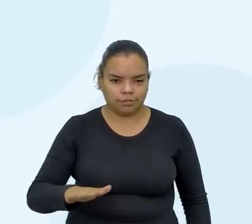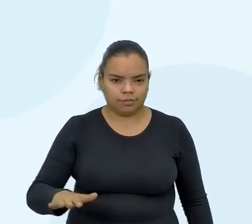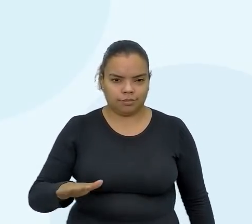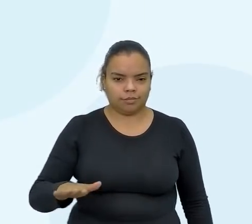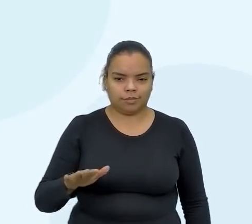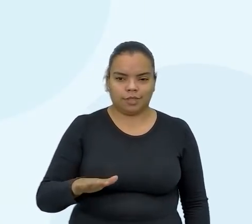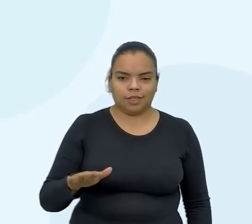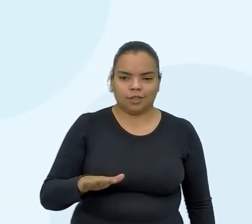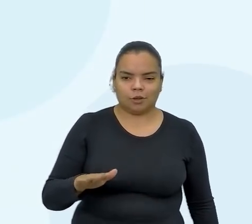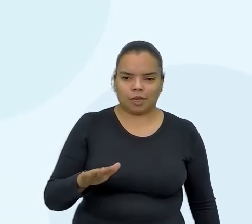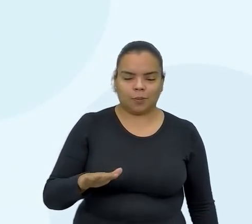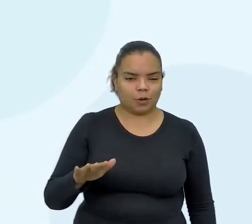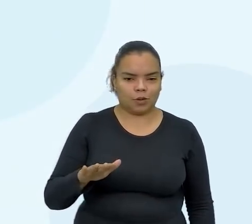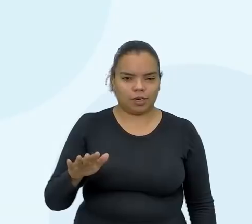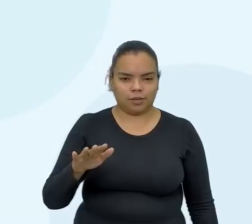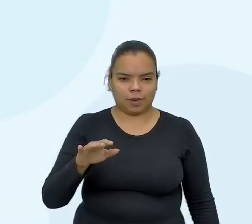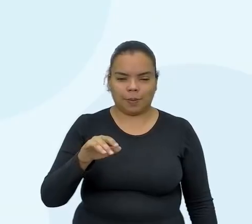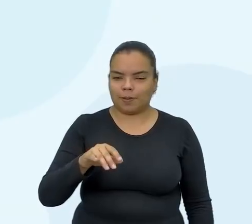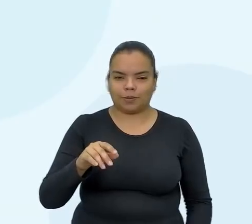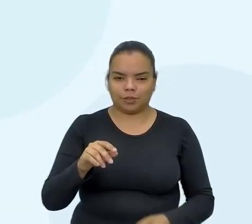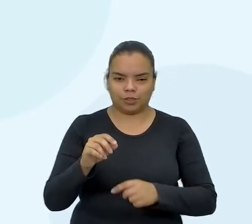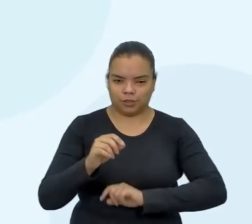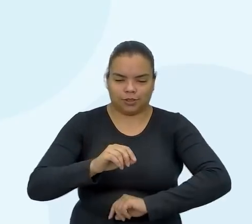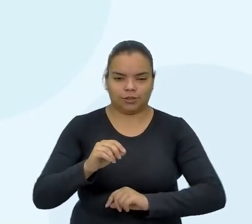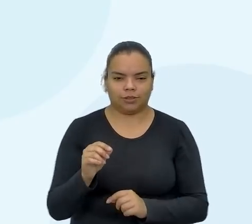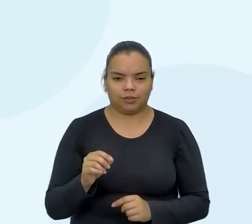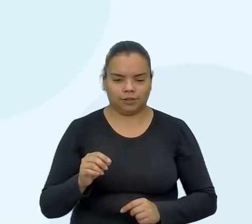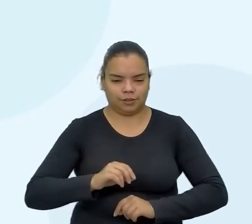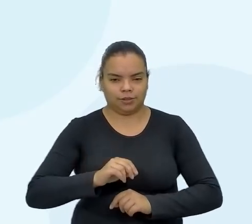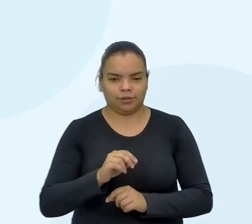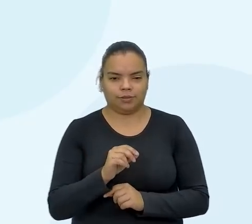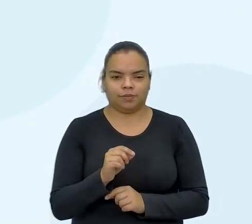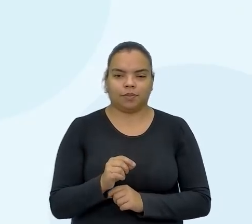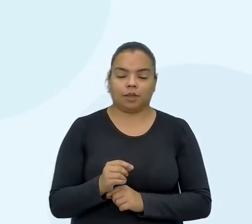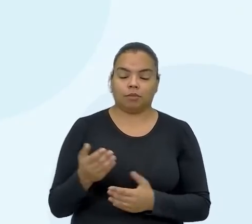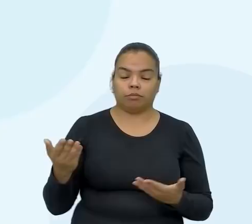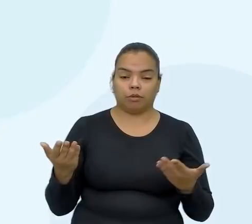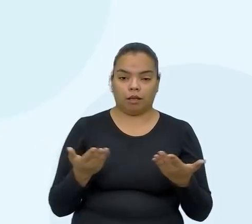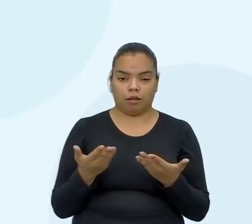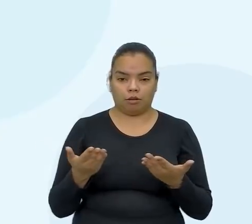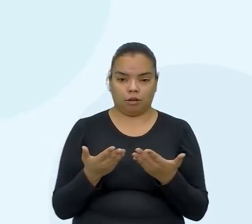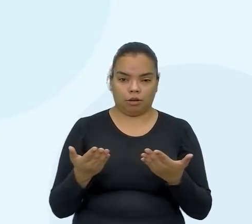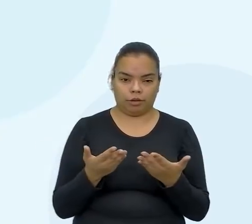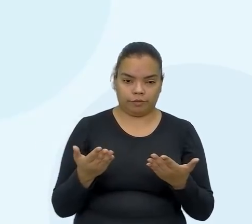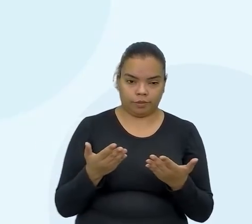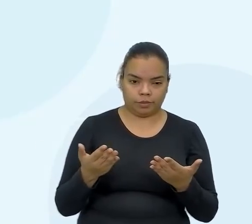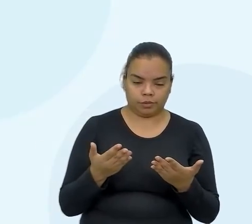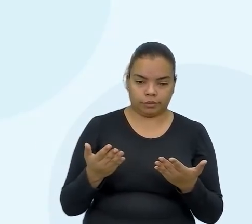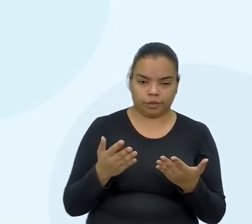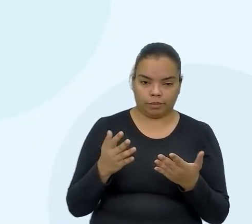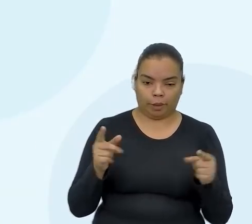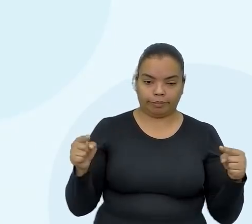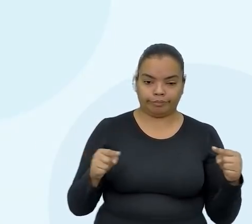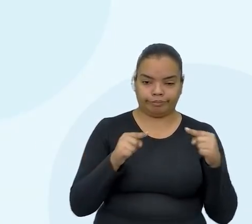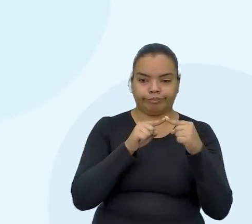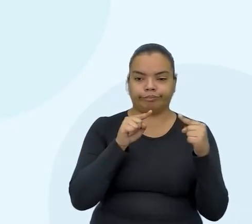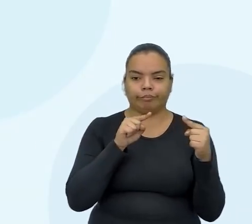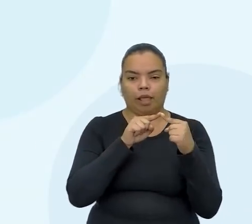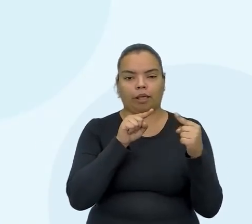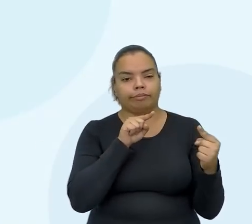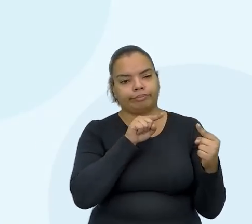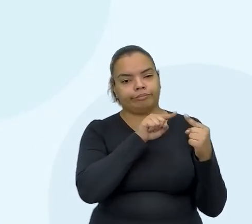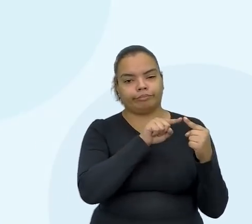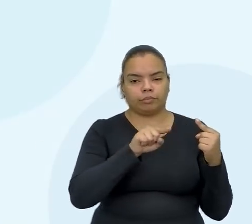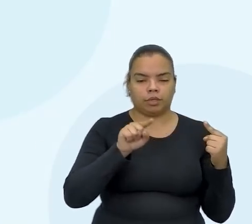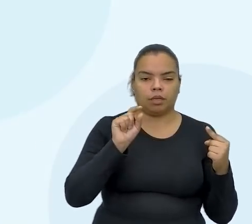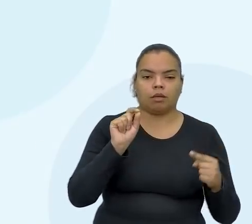com a equipe ainda não tinha aparecido. Então vamos lá, para a gente começar a sistematizar tanto a obra do Machado de Assis como a imagem,